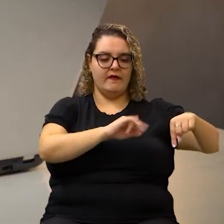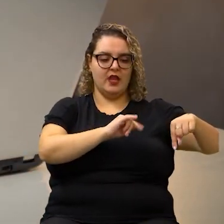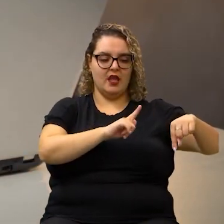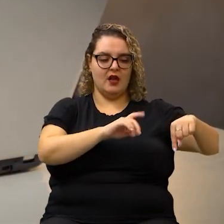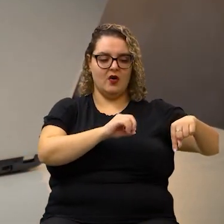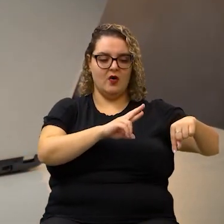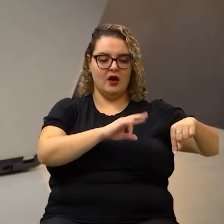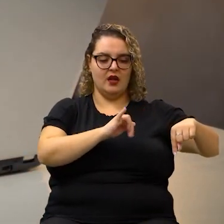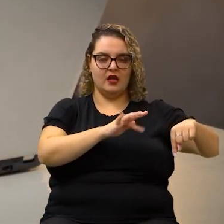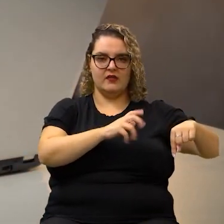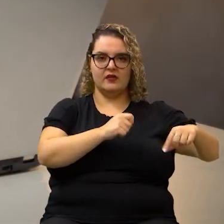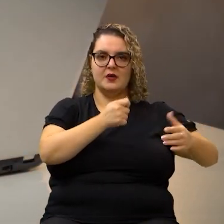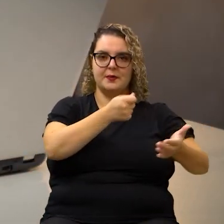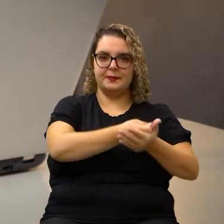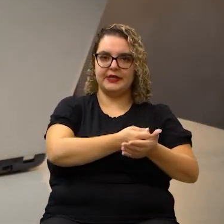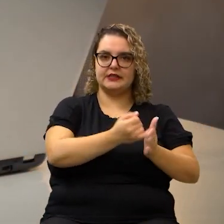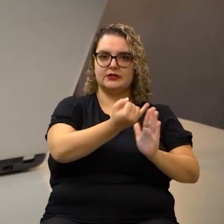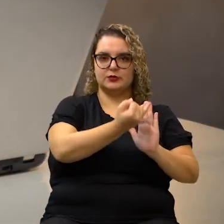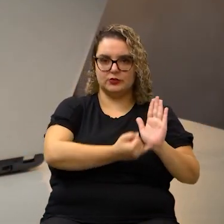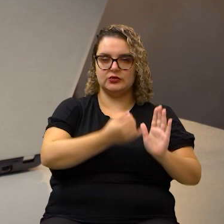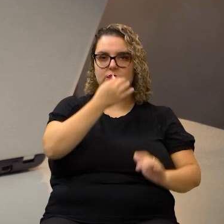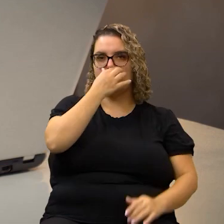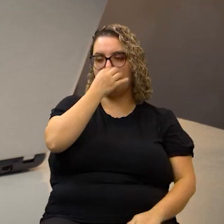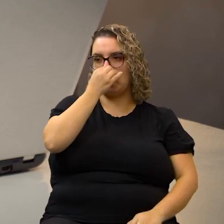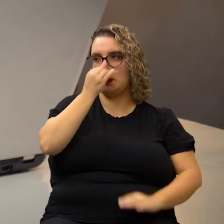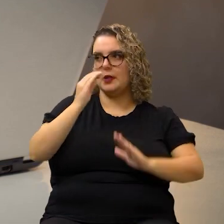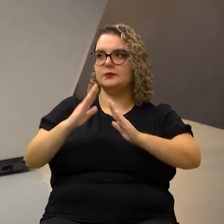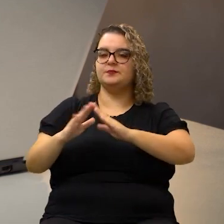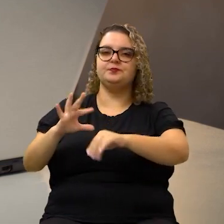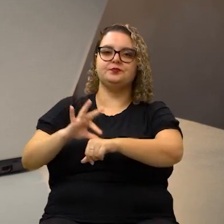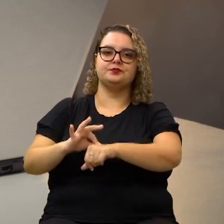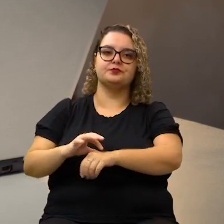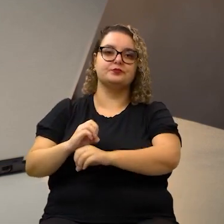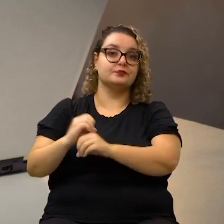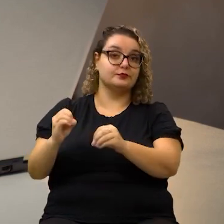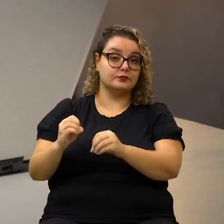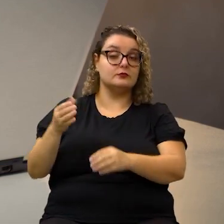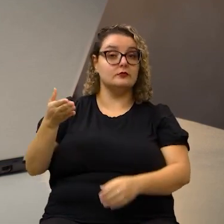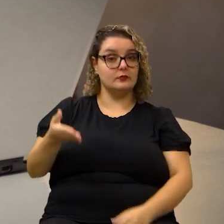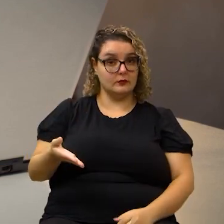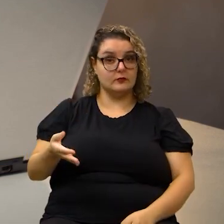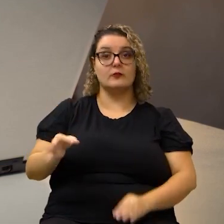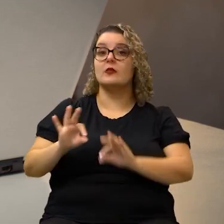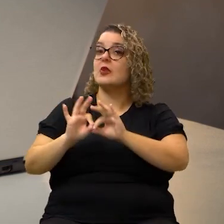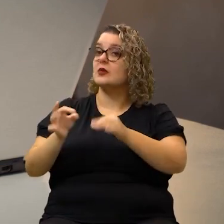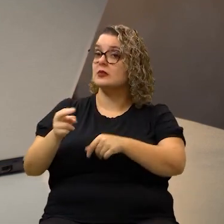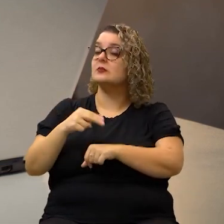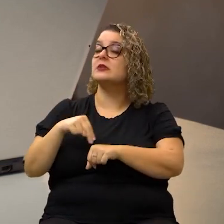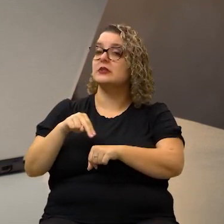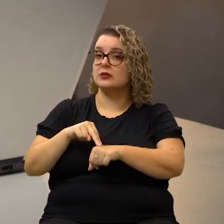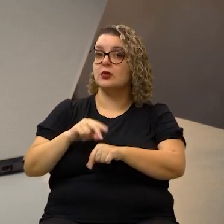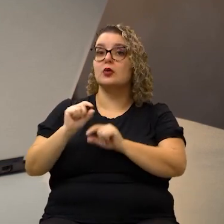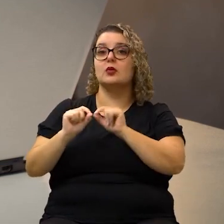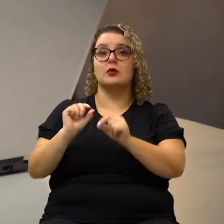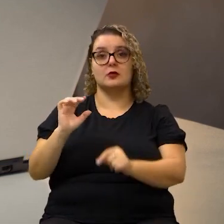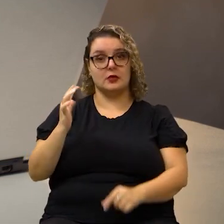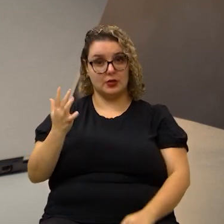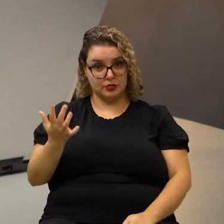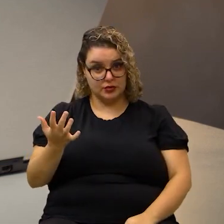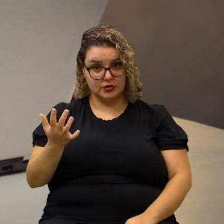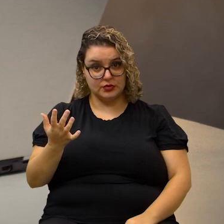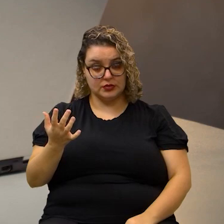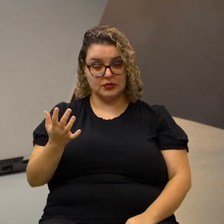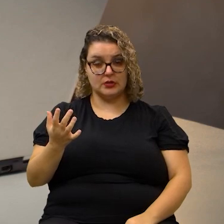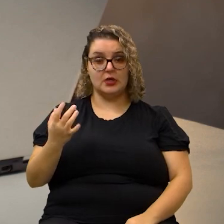a tributação devida e agora o açougue, quando vai vender, ele vai tributar com 0. E esse açougue está no Simples Nacional. Então o que vai